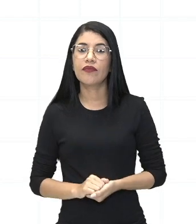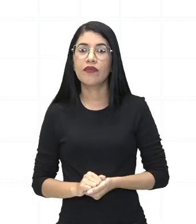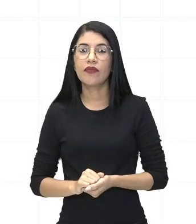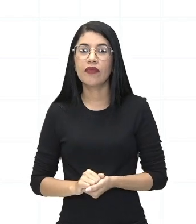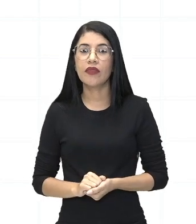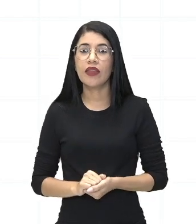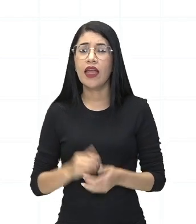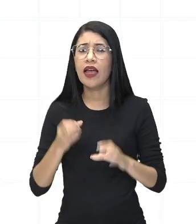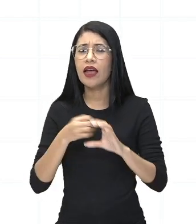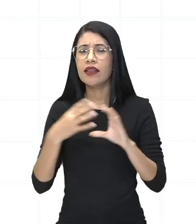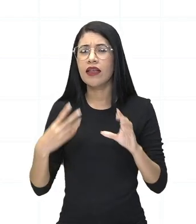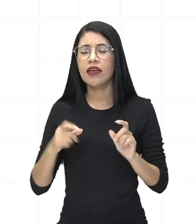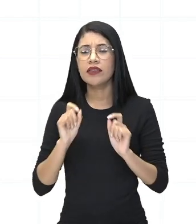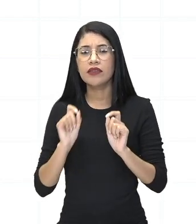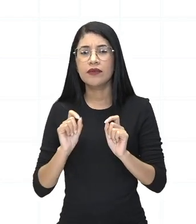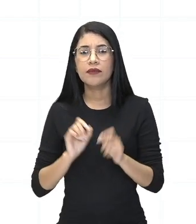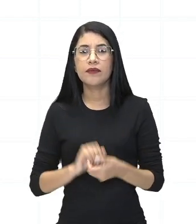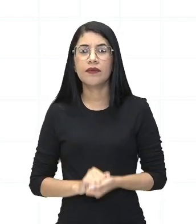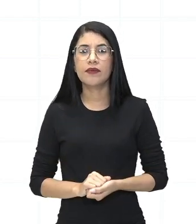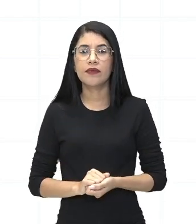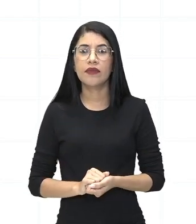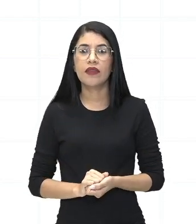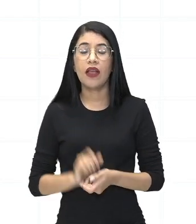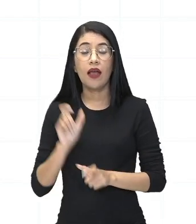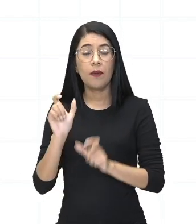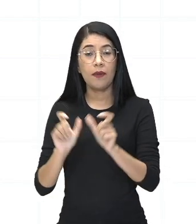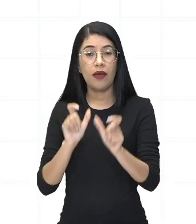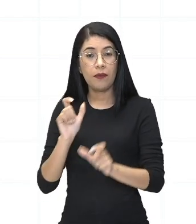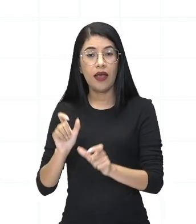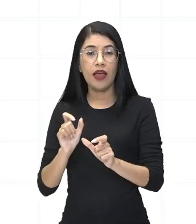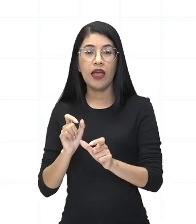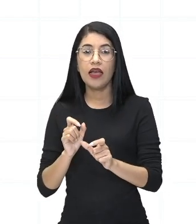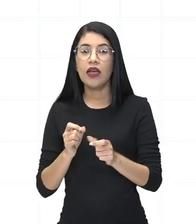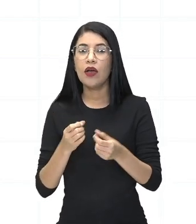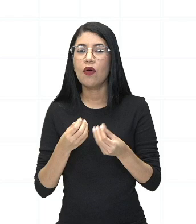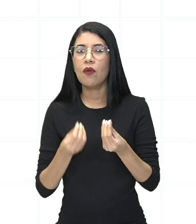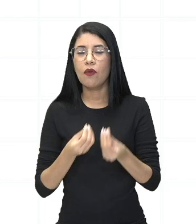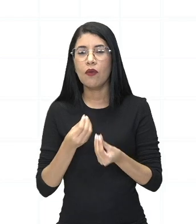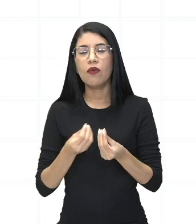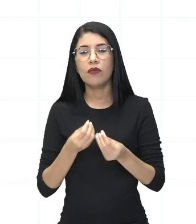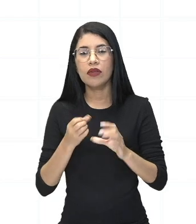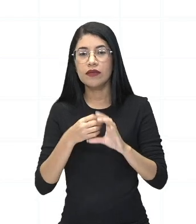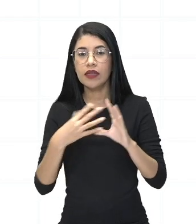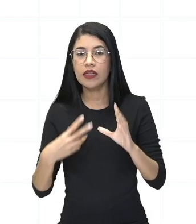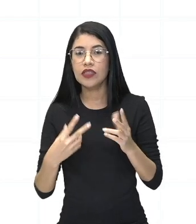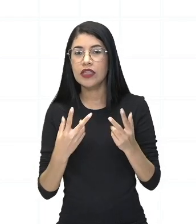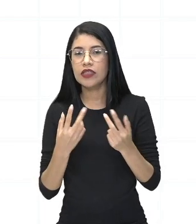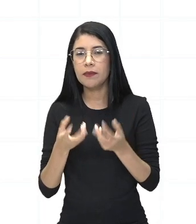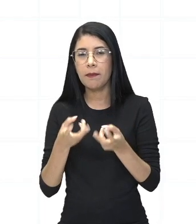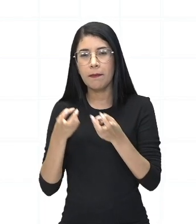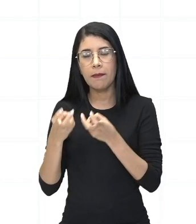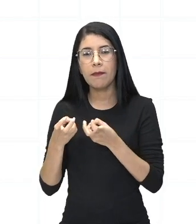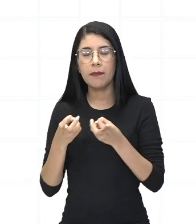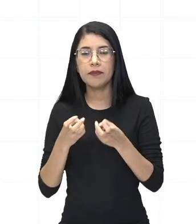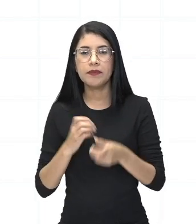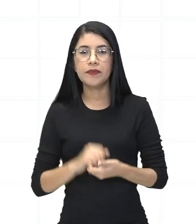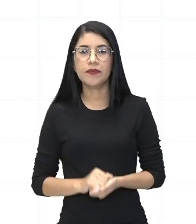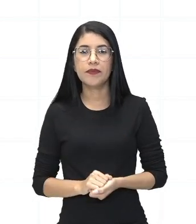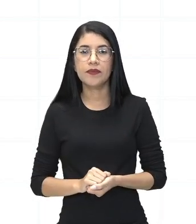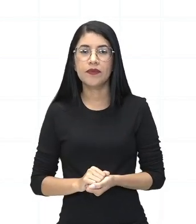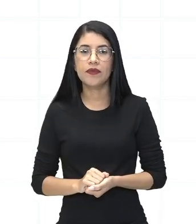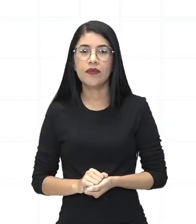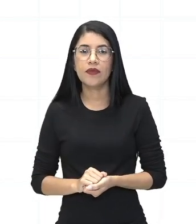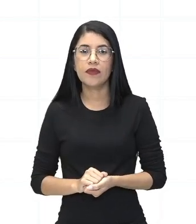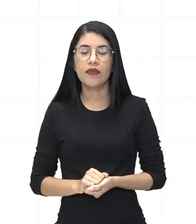algumas características que esses homens deixaram. Então, quais são essas características que nós podemos observar?